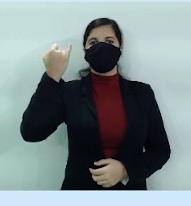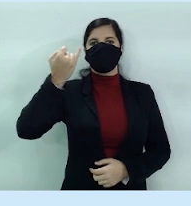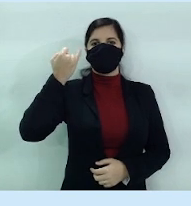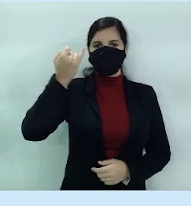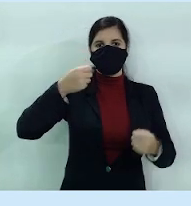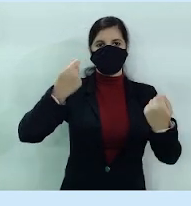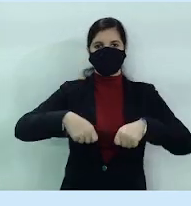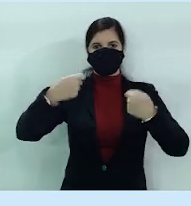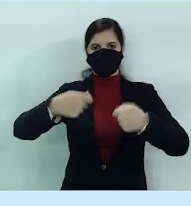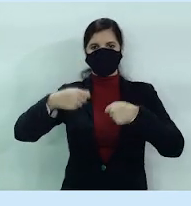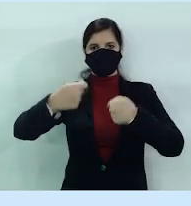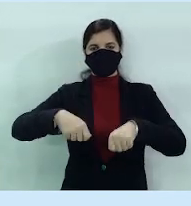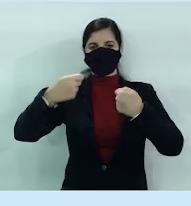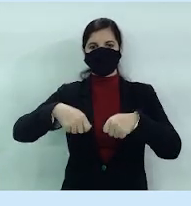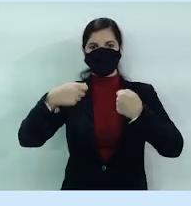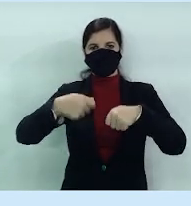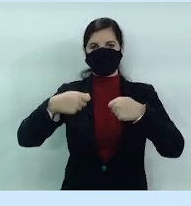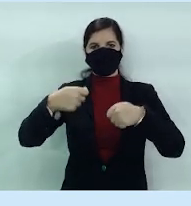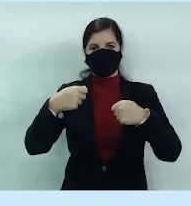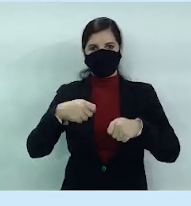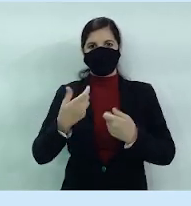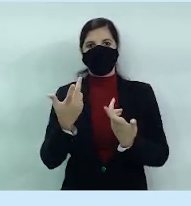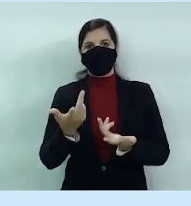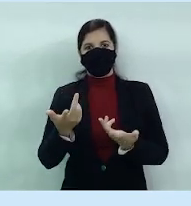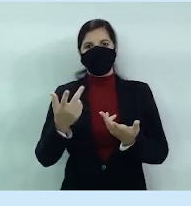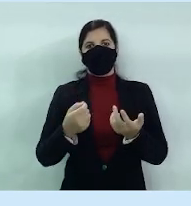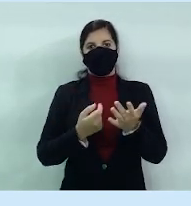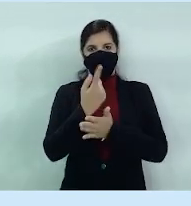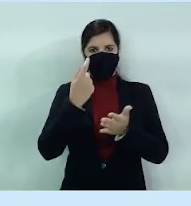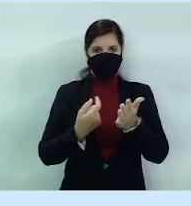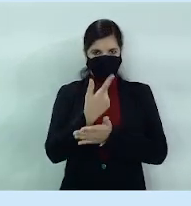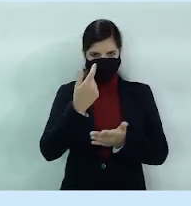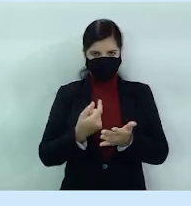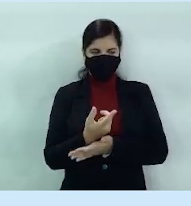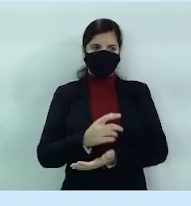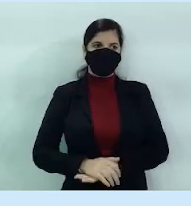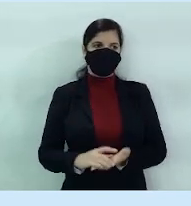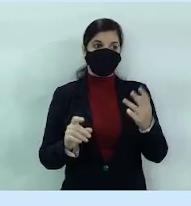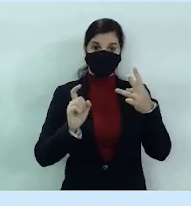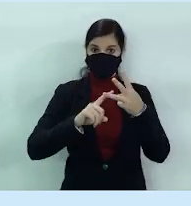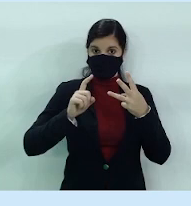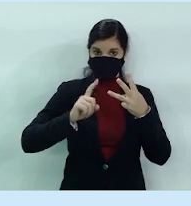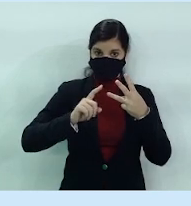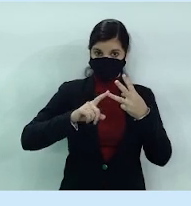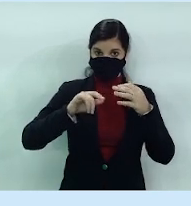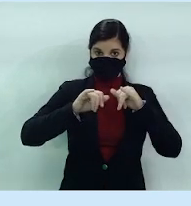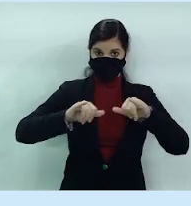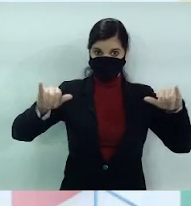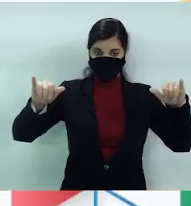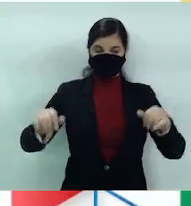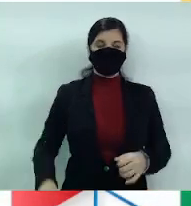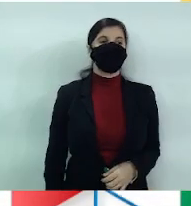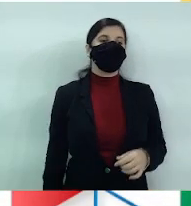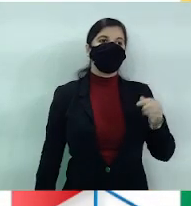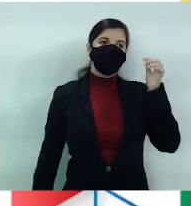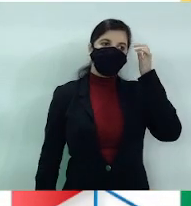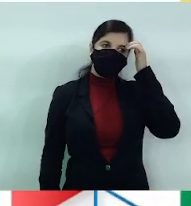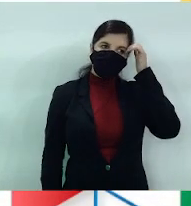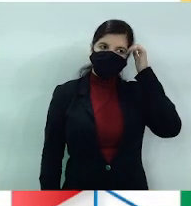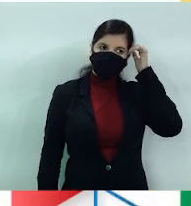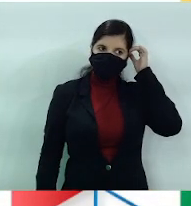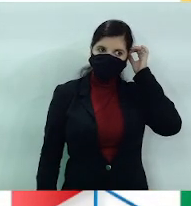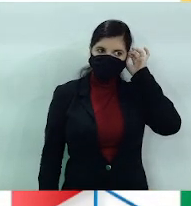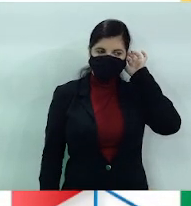essa necessidade para que a gente possa fazer esse consumo. Vamos ver agora a terceira propaganda. Olha